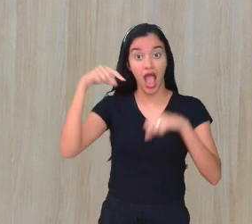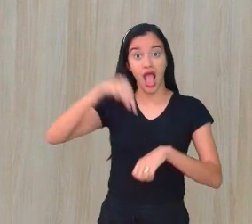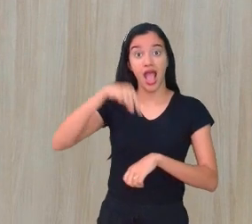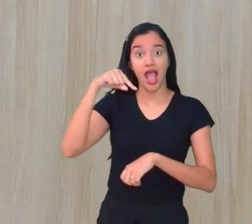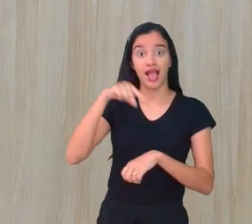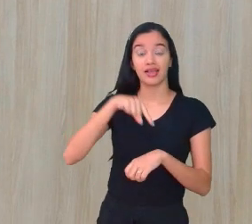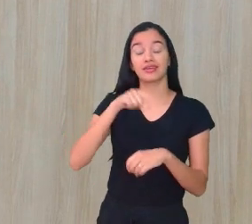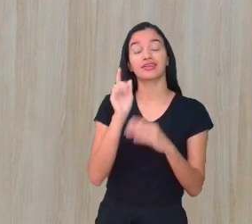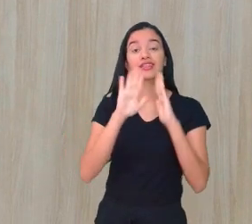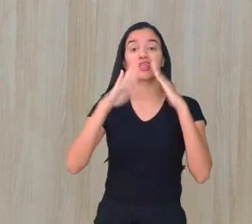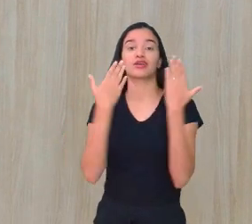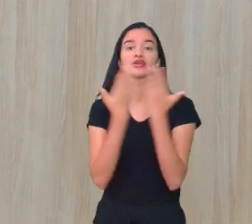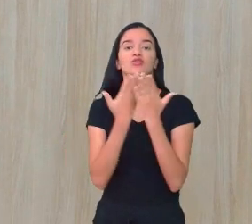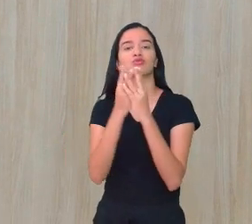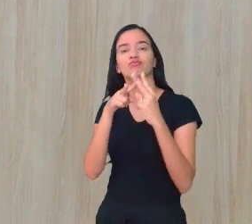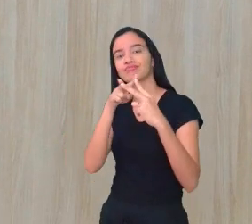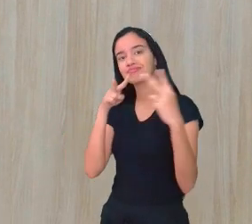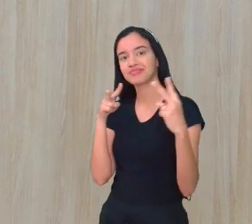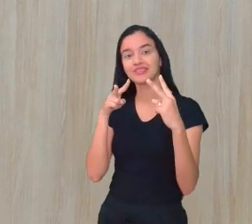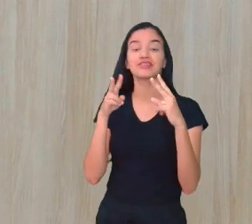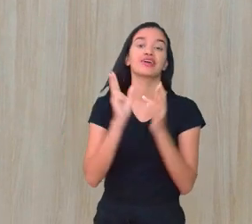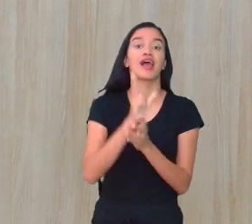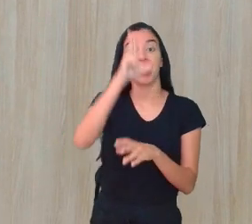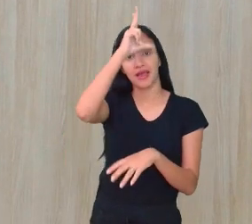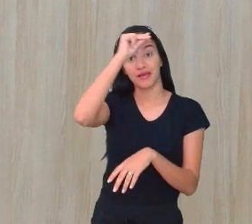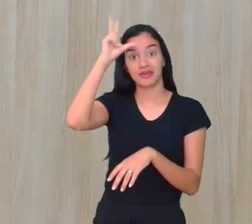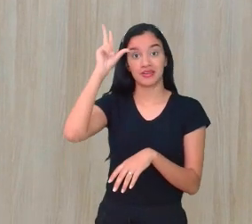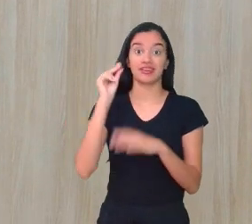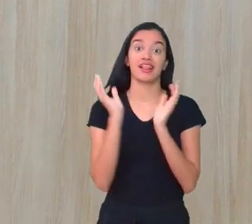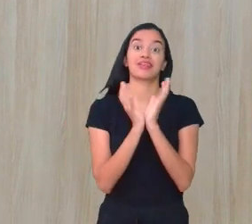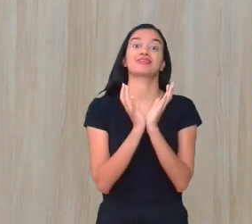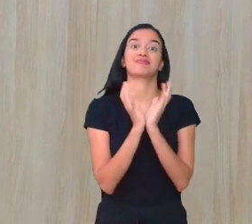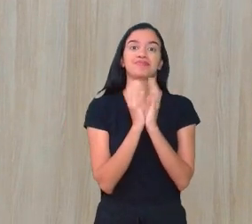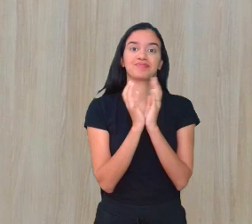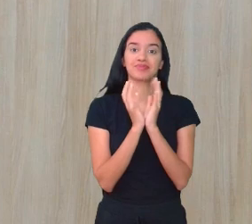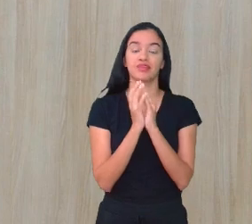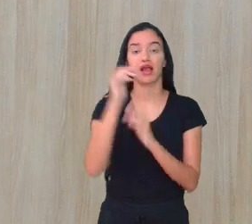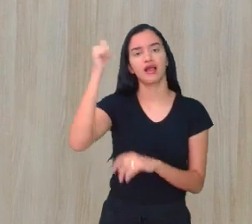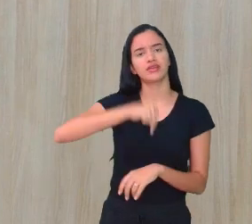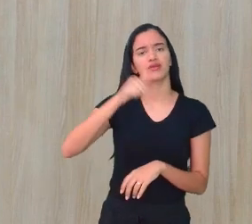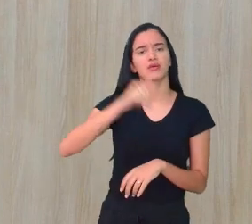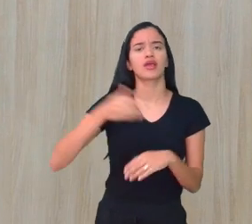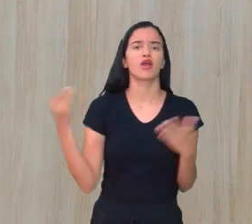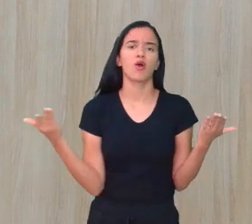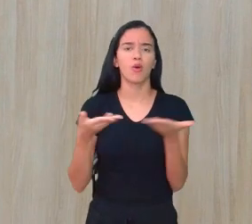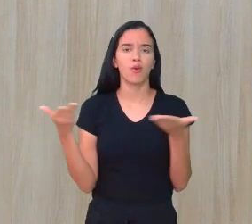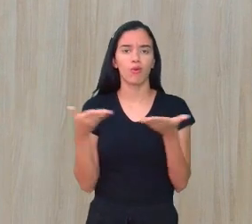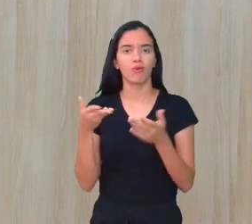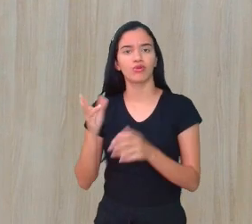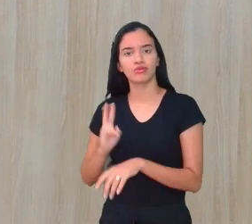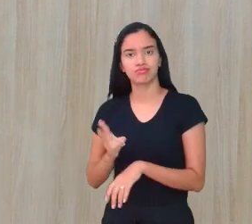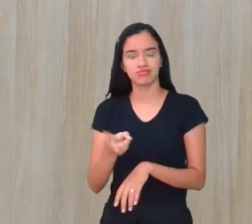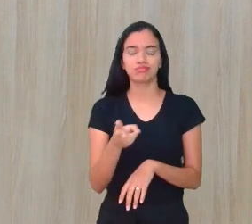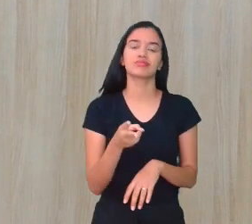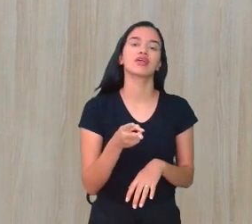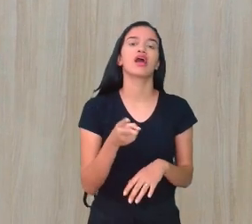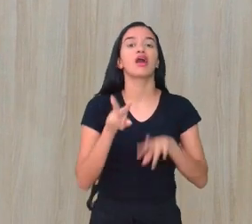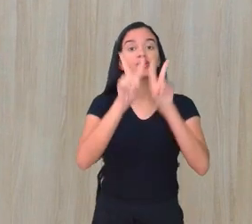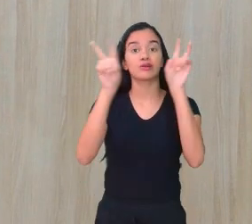Escola Municipal para Aulas Digitais do Recife, né? Então, estamos aqui hoje dando continuidade à